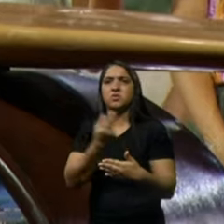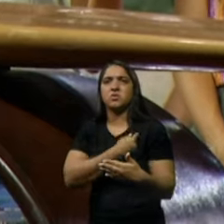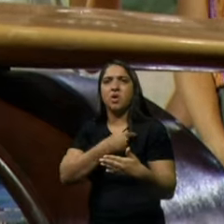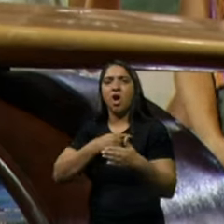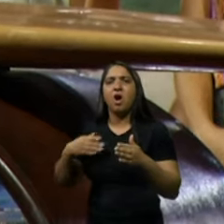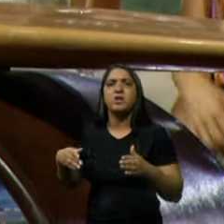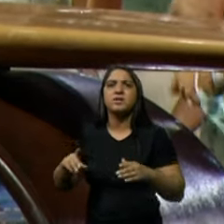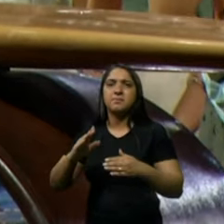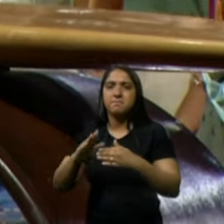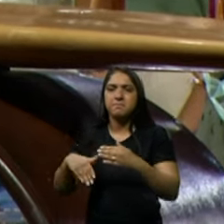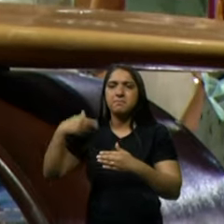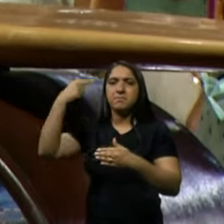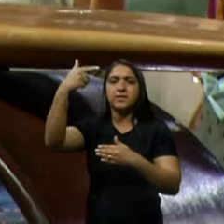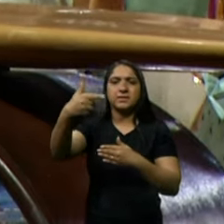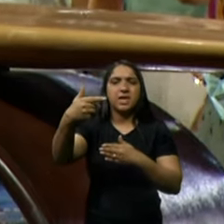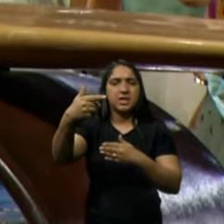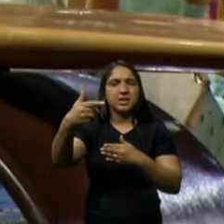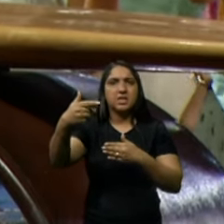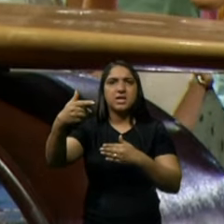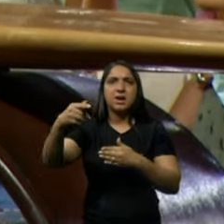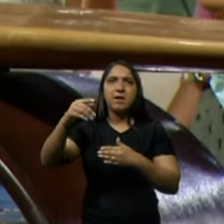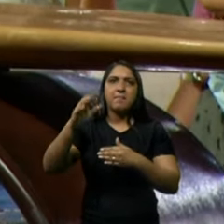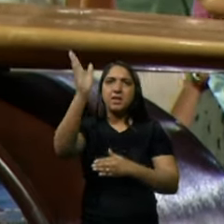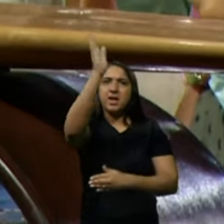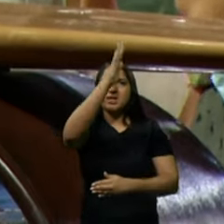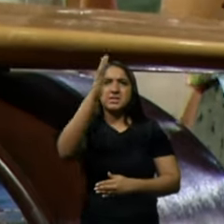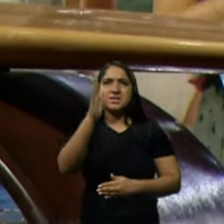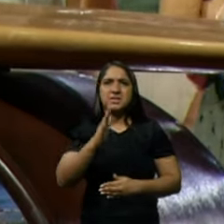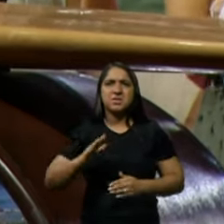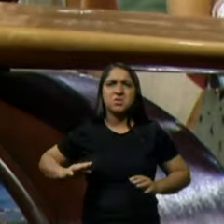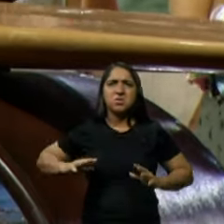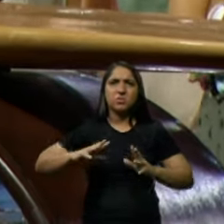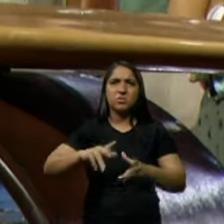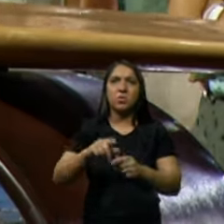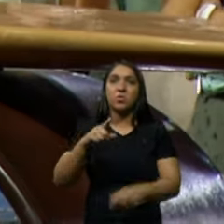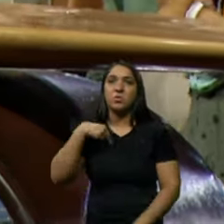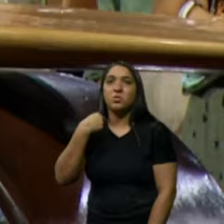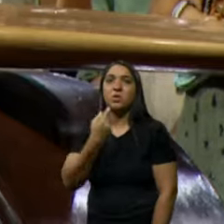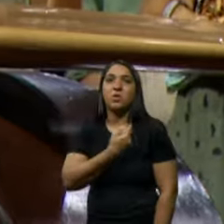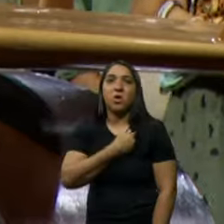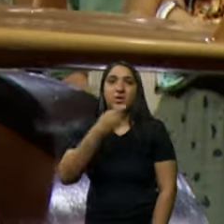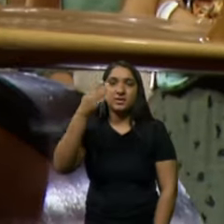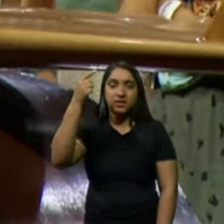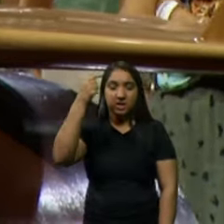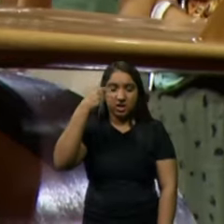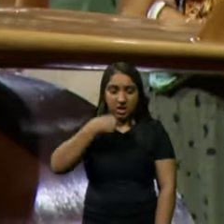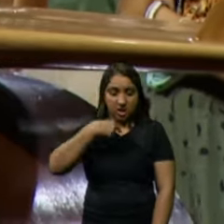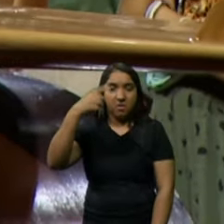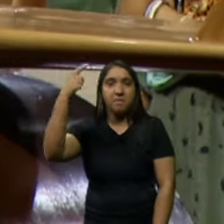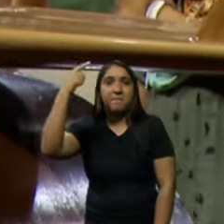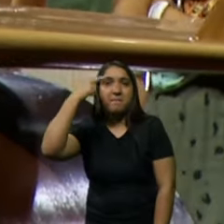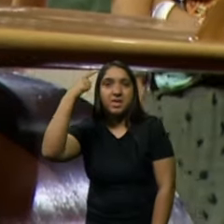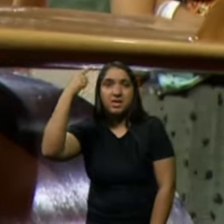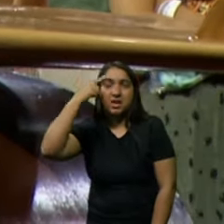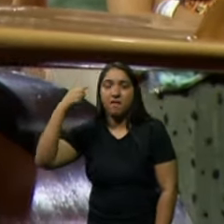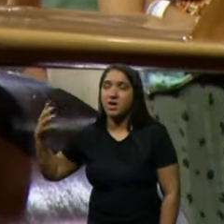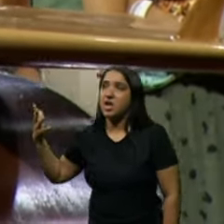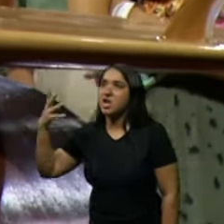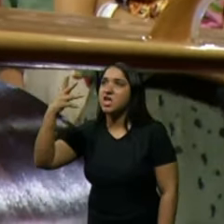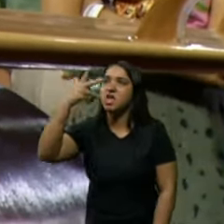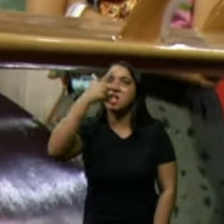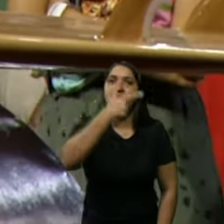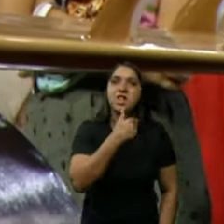isso parecia algo tão distante porque eu dizer no meu coração que lindo que o Brasil vai ver as jovens missionárias para as